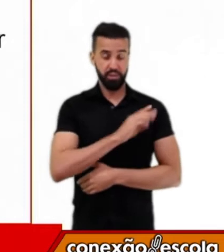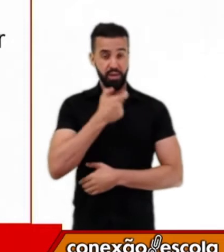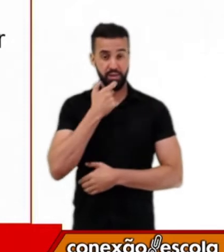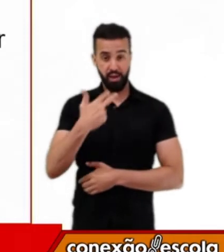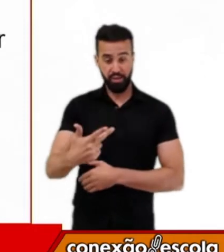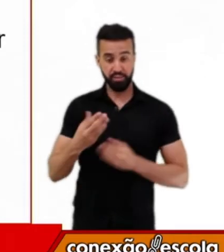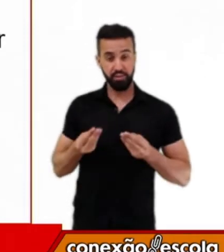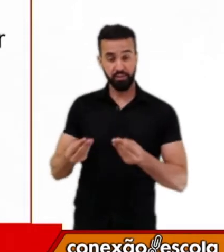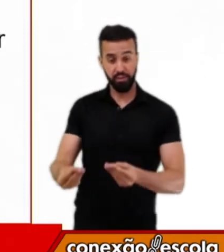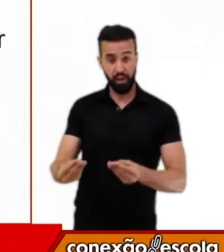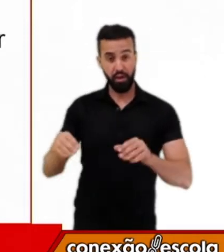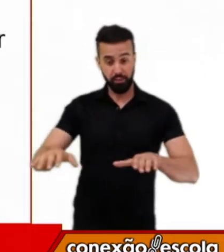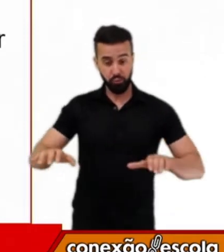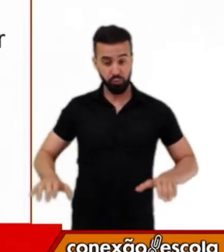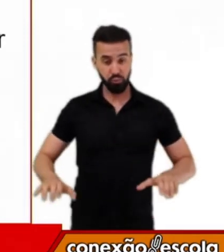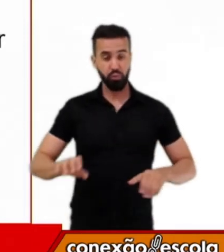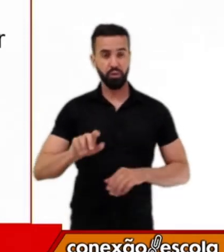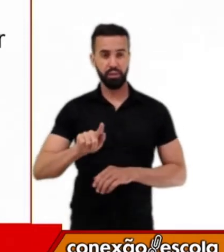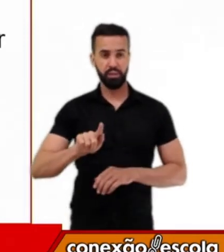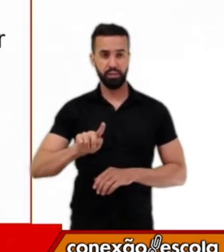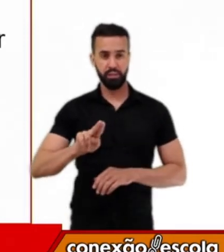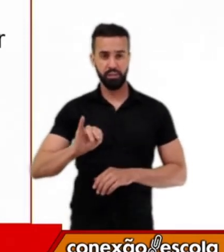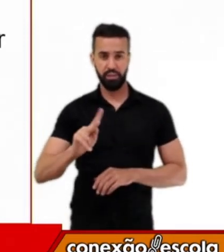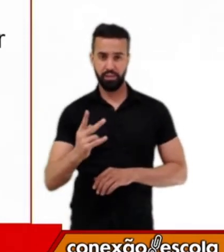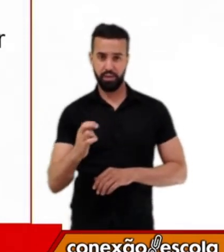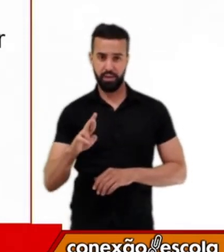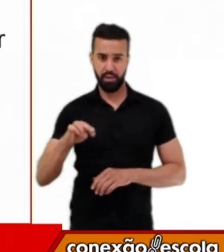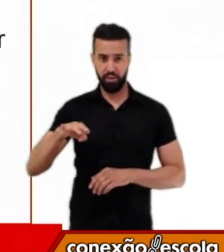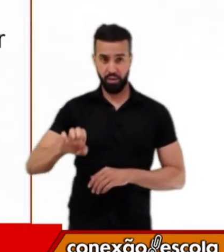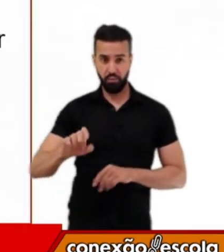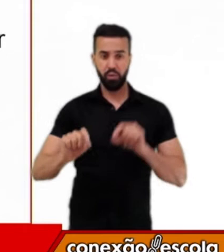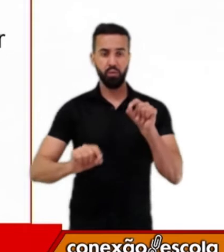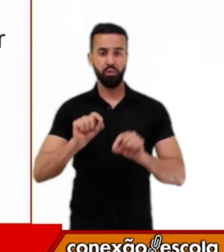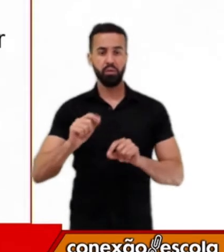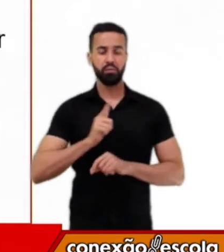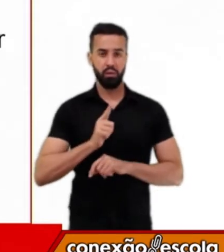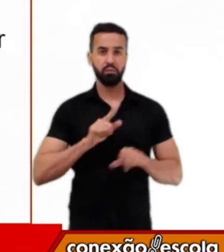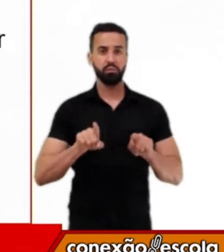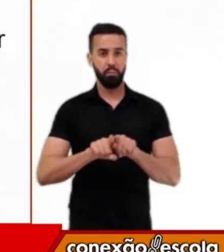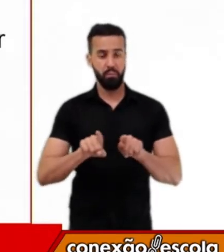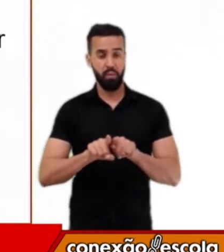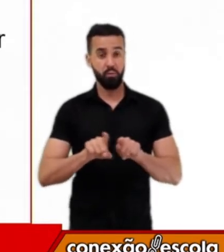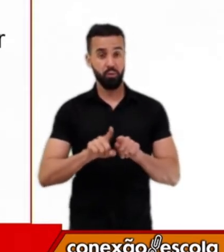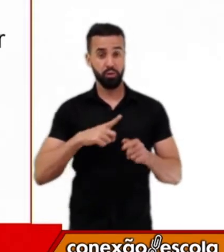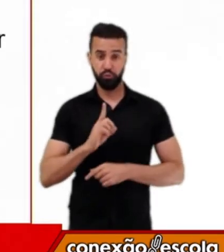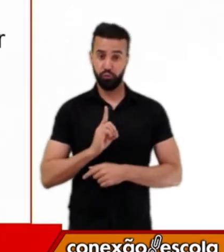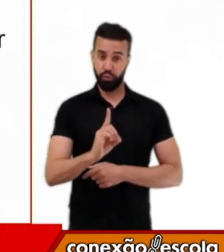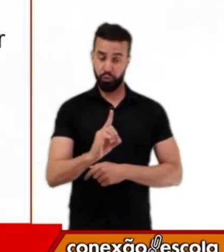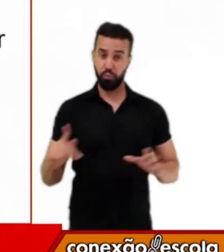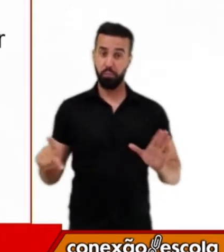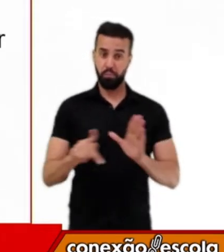para Guilherme de Orange, e ele acata o Bill of Rights, que é a Declaração dos Direitos, onde é definido o papel